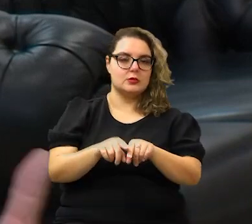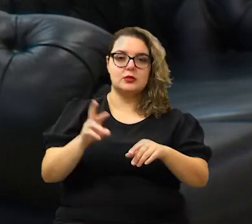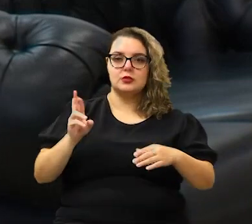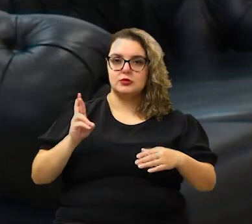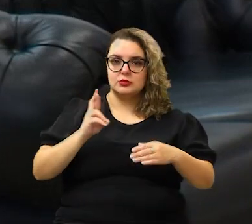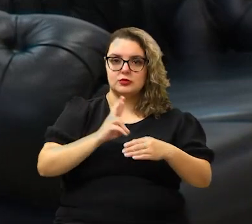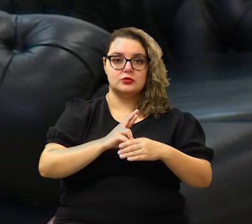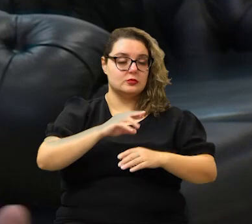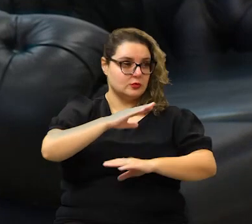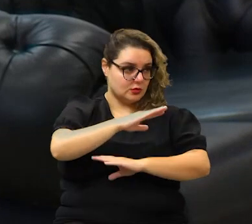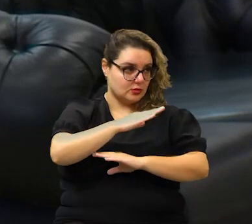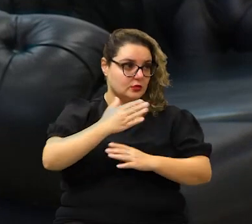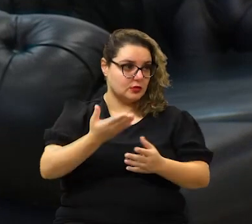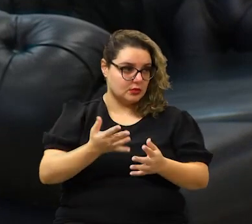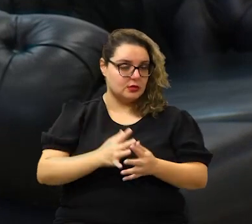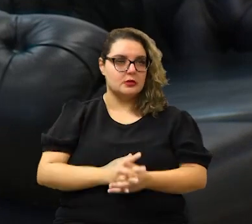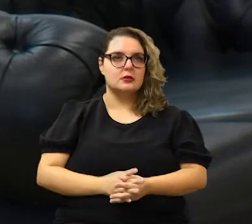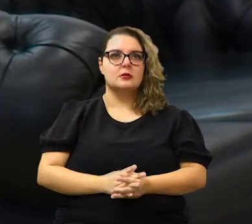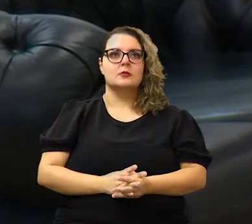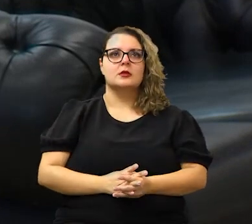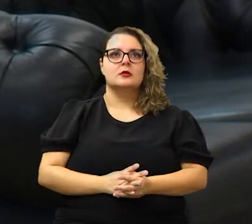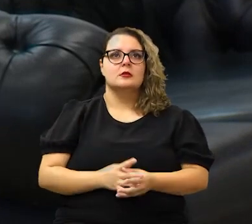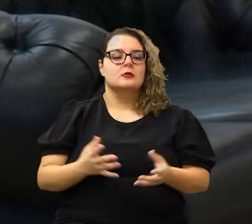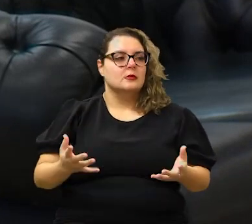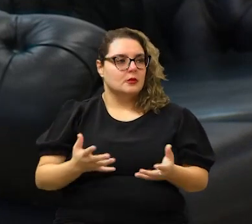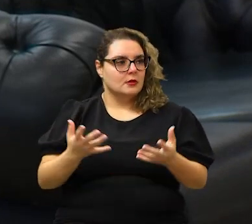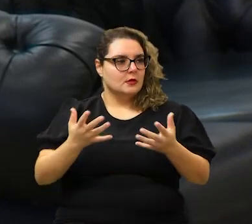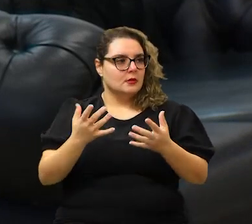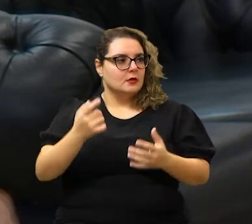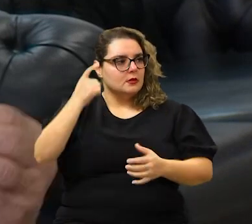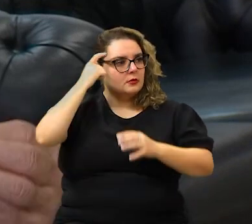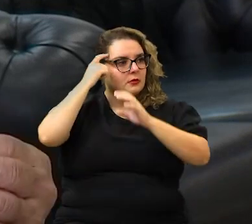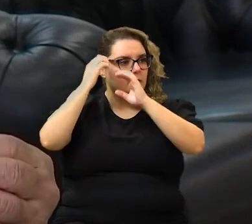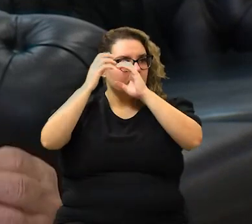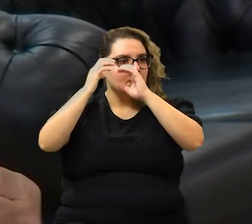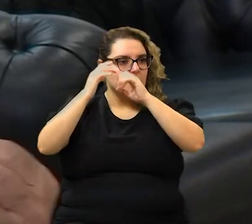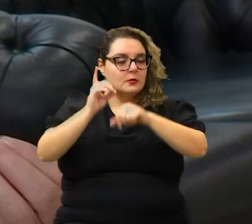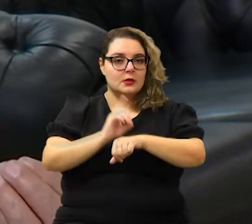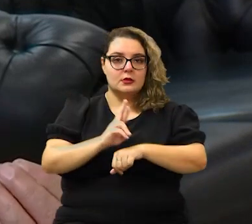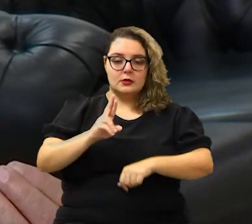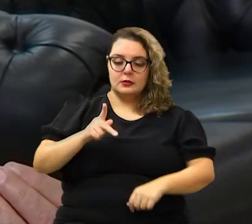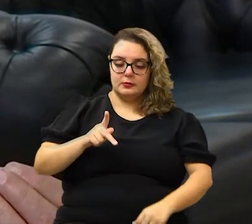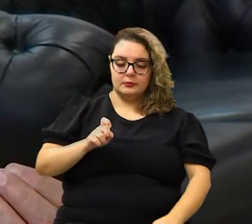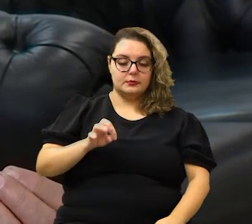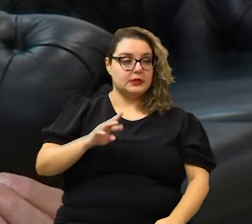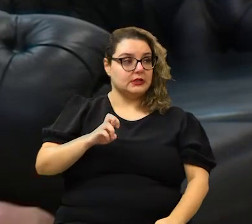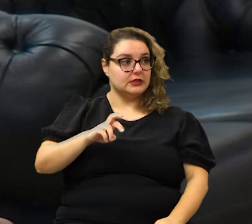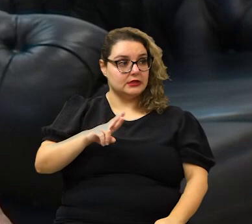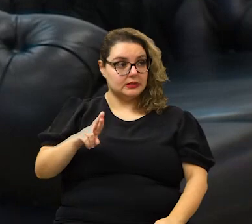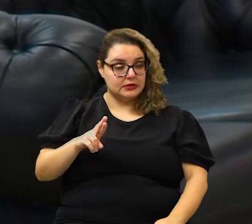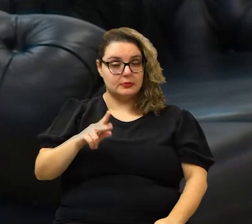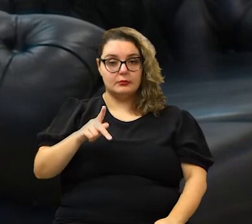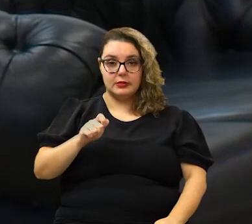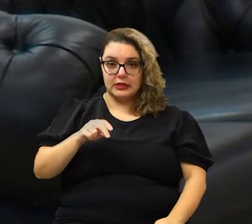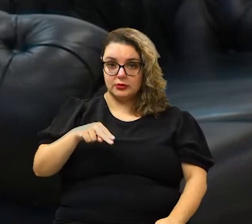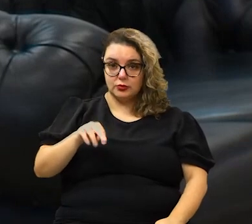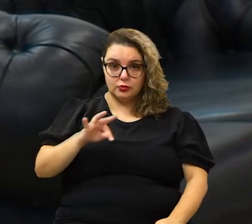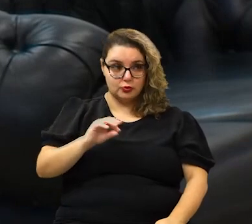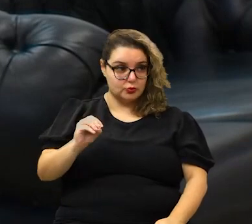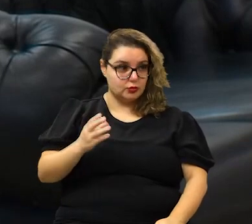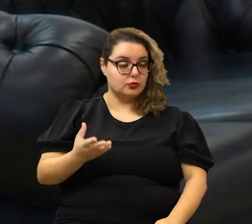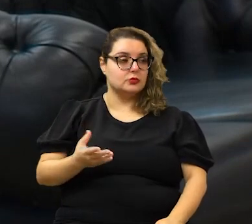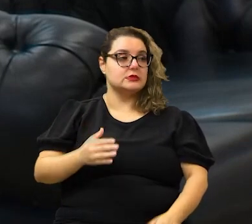prefeitura, como também os procuradores da Câmara. Foi uma iniciativa inicialmente pensada pelo Dr. Peter Panuto,